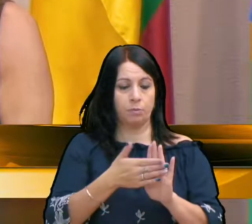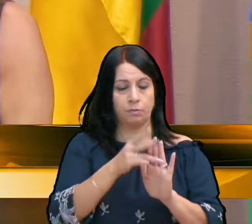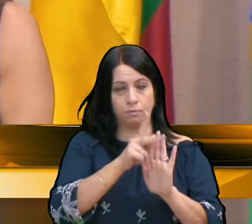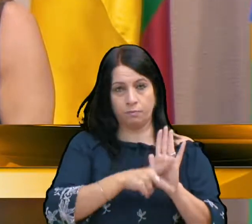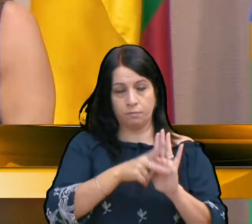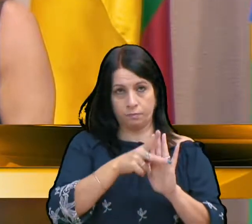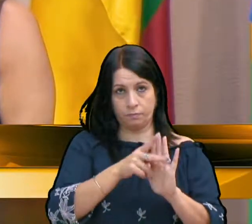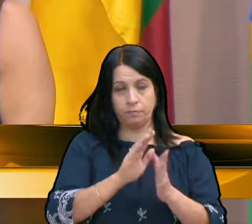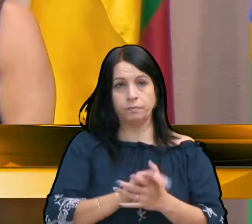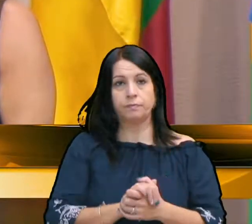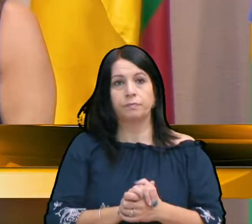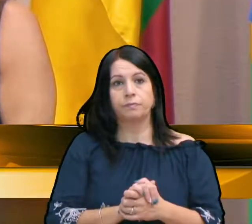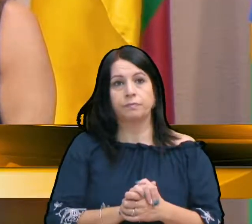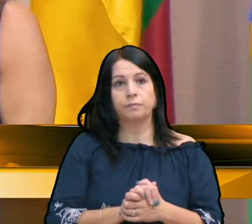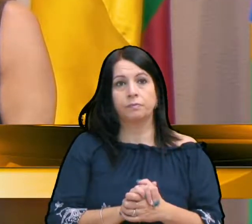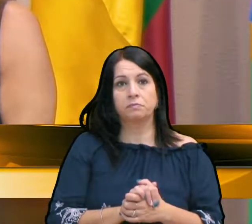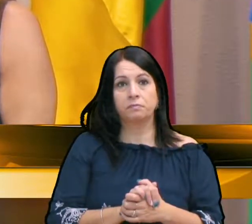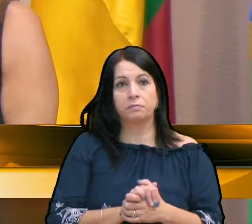projeto.